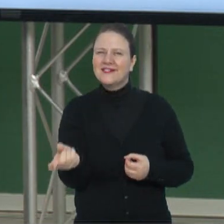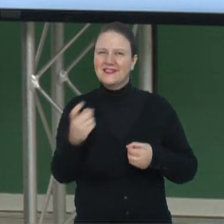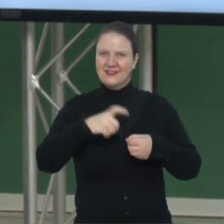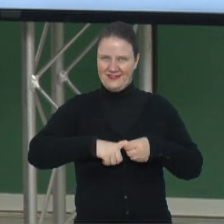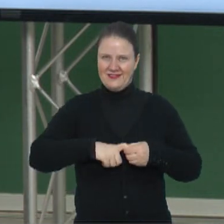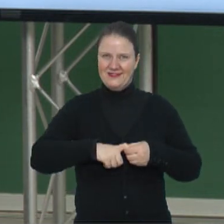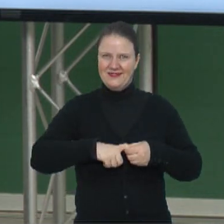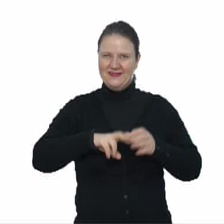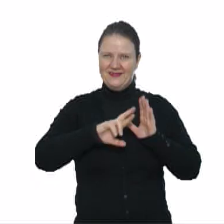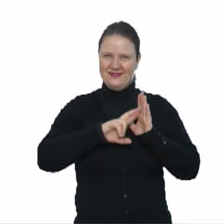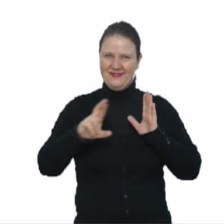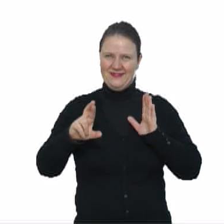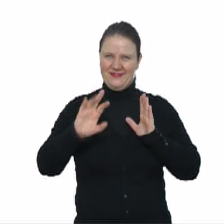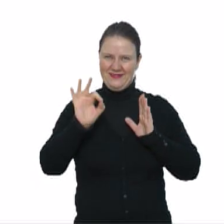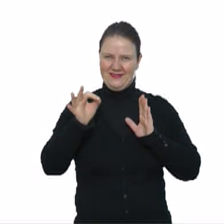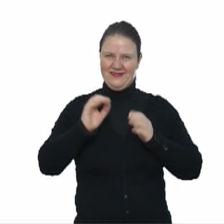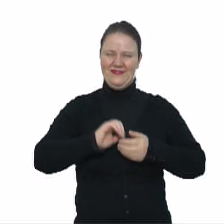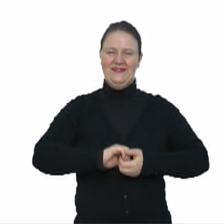conferir a resposta.